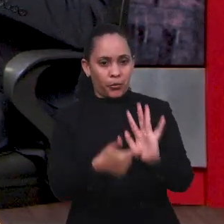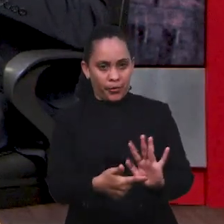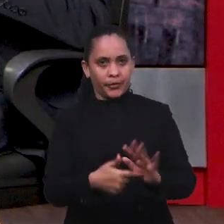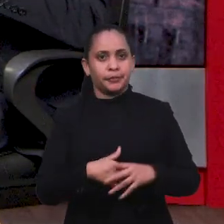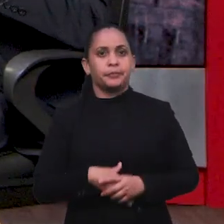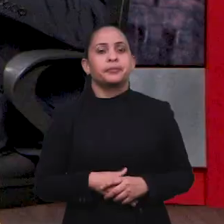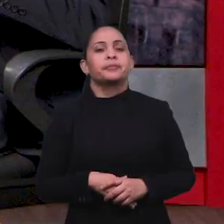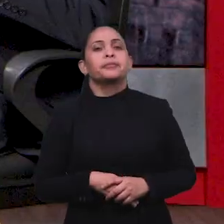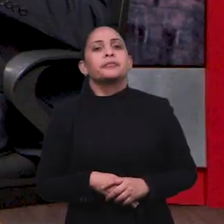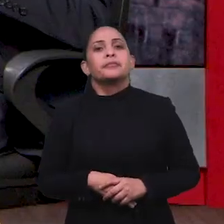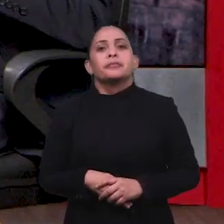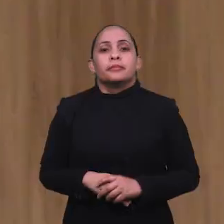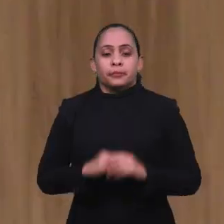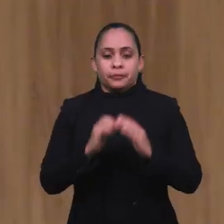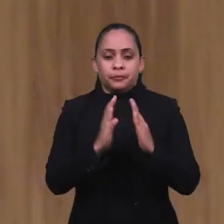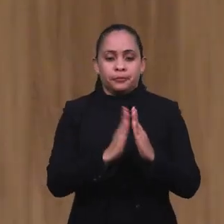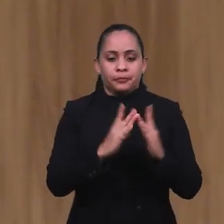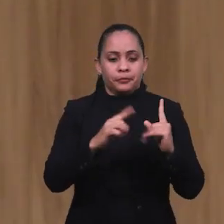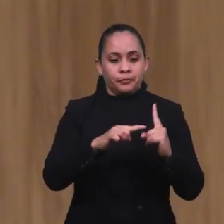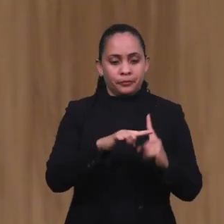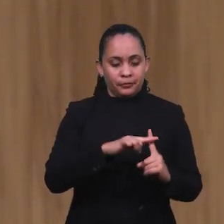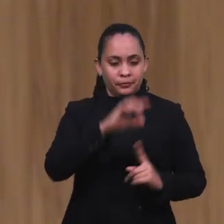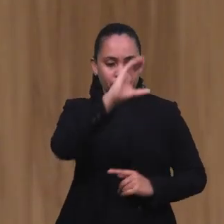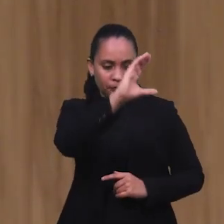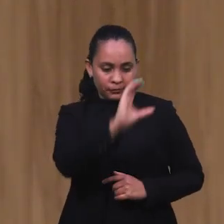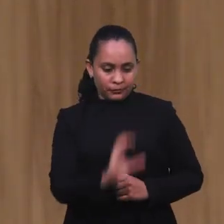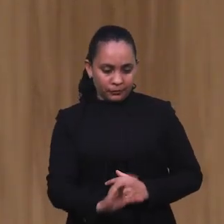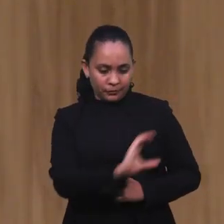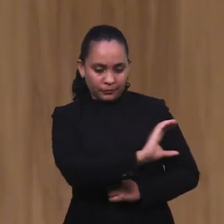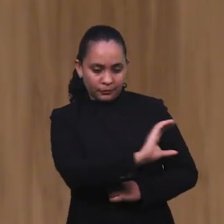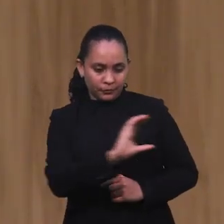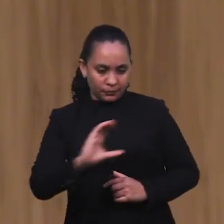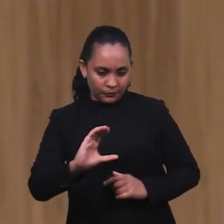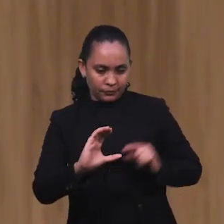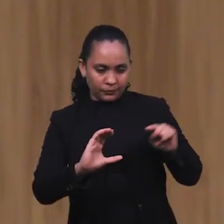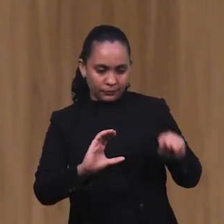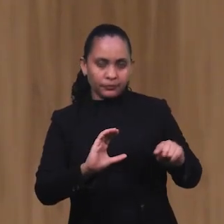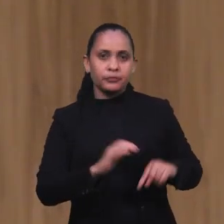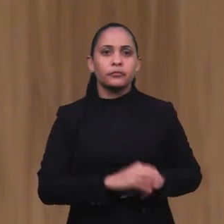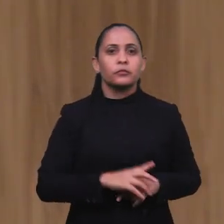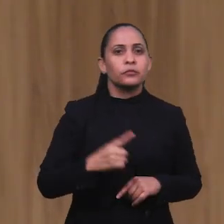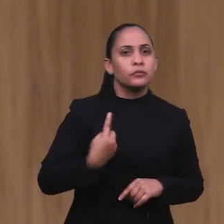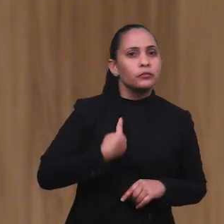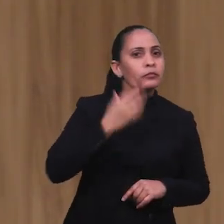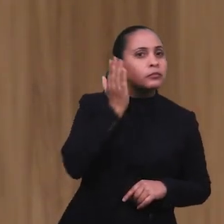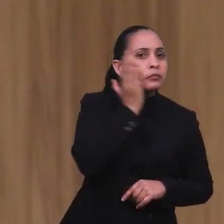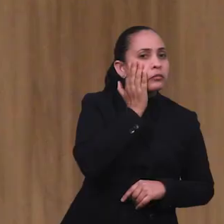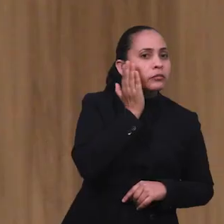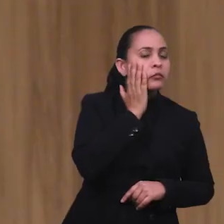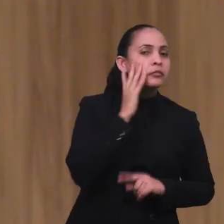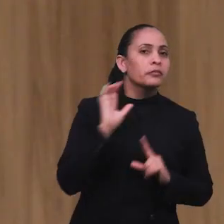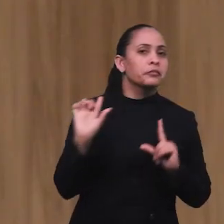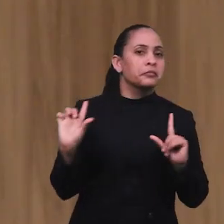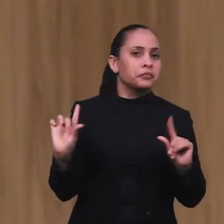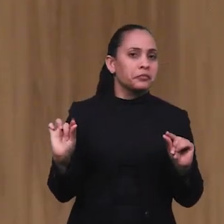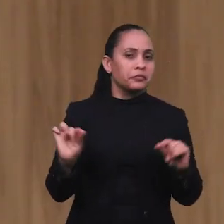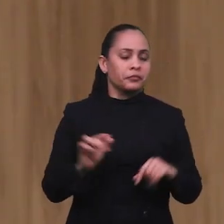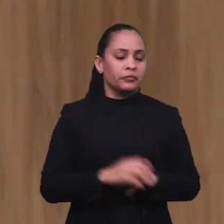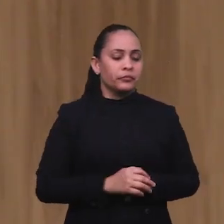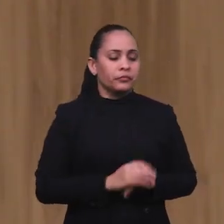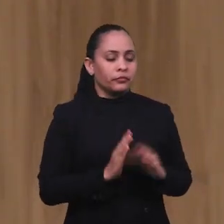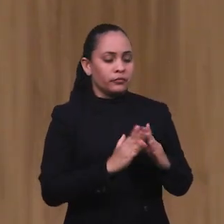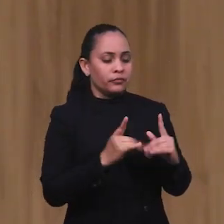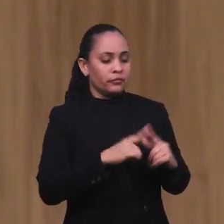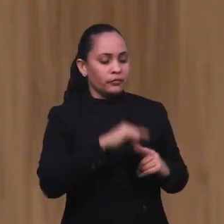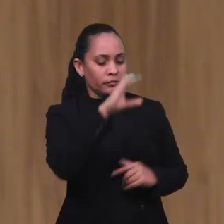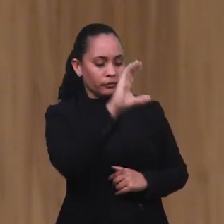catolicismo. Bom, meus irmãos e amigos aqui, vamos aqui fazer uma reflexão sobre o catolicismo, né? O